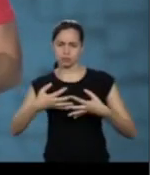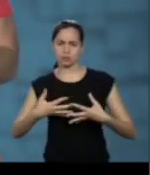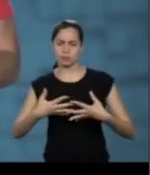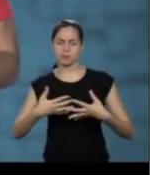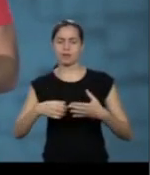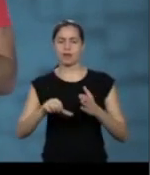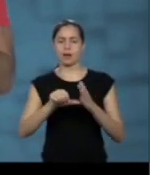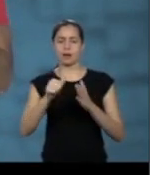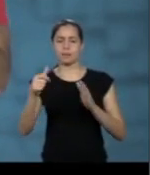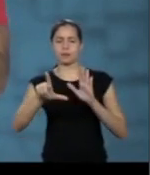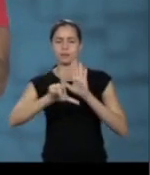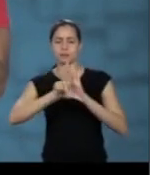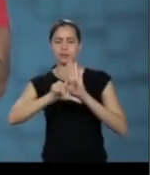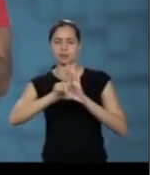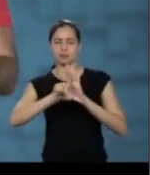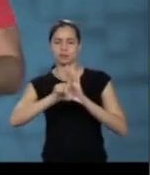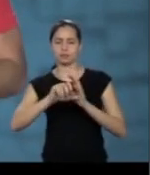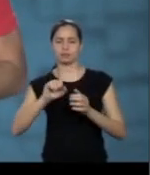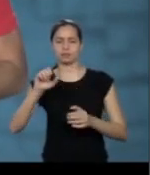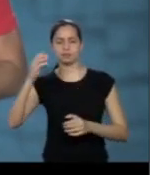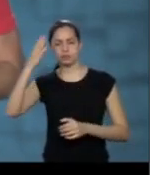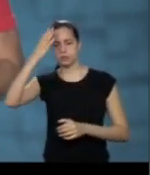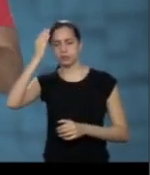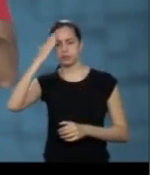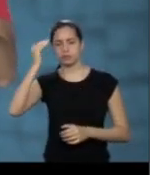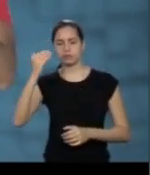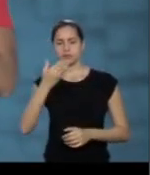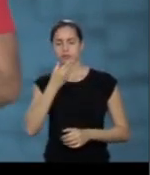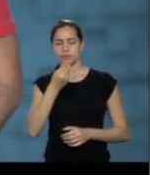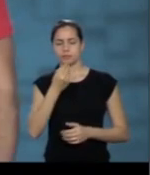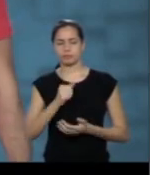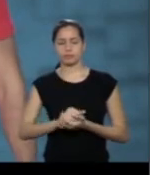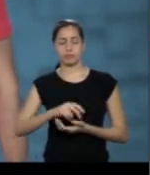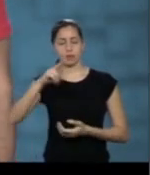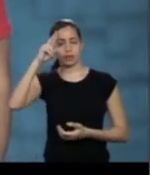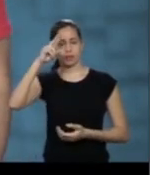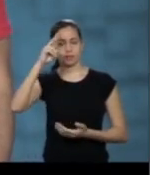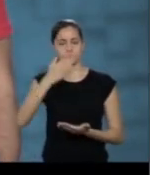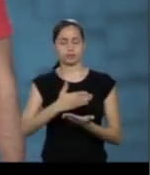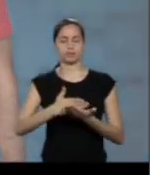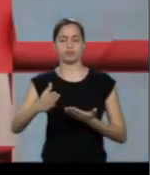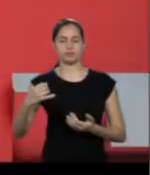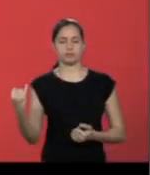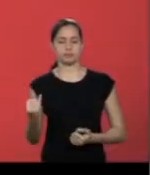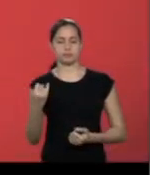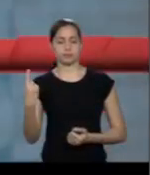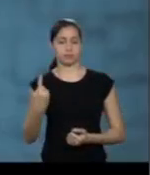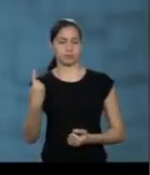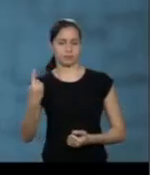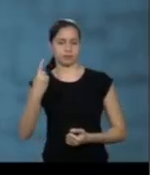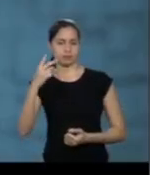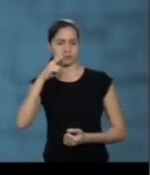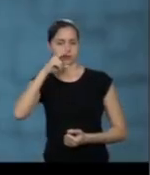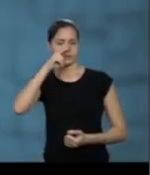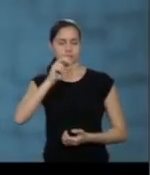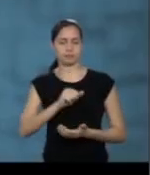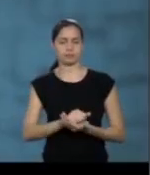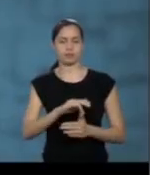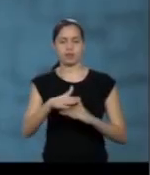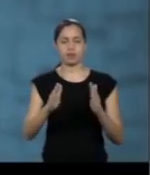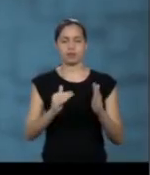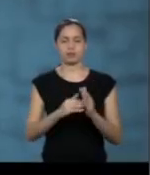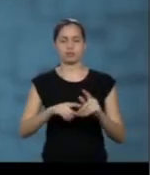Newton, considerando o equilíbrio horizontal e o vertical, lembrando do princípio da independência das forças. Todo objeto